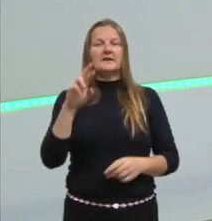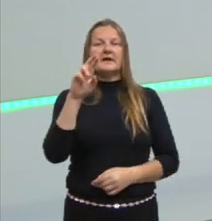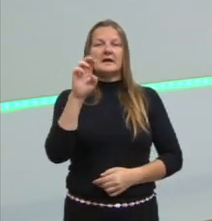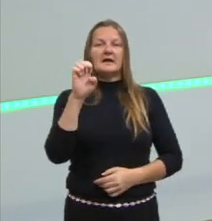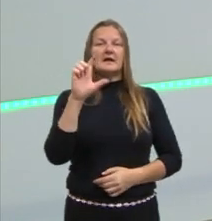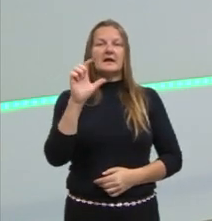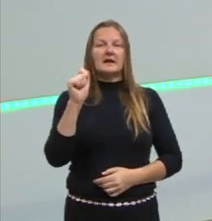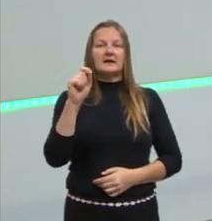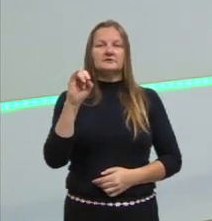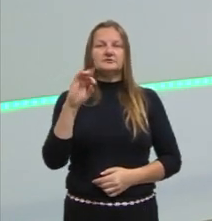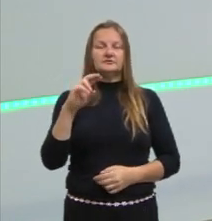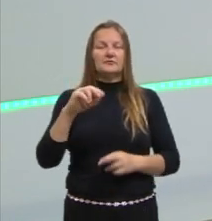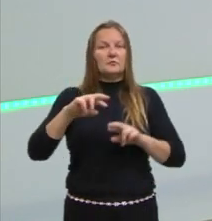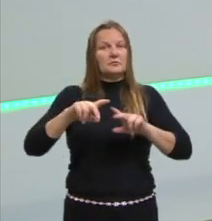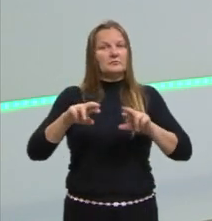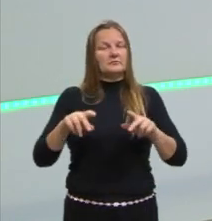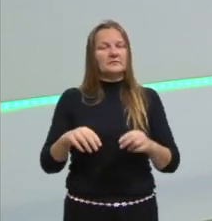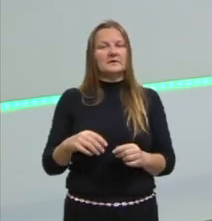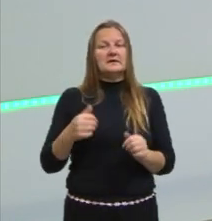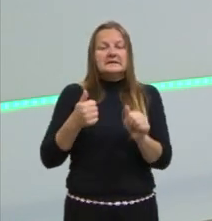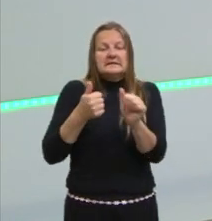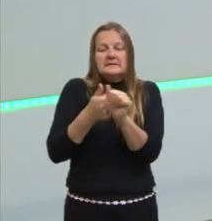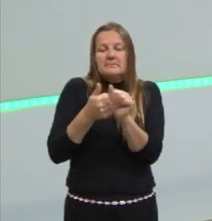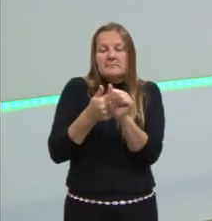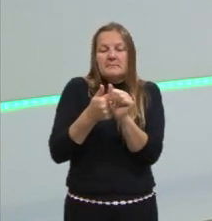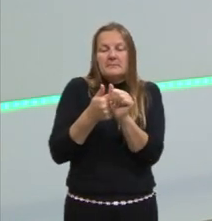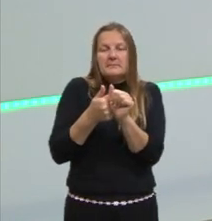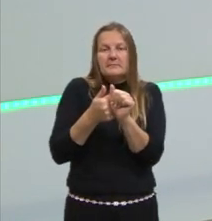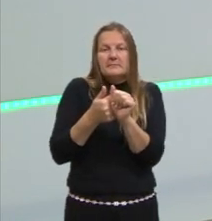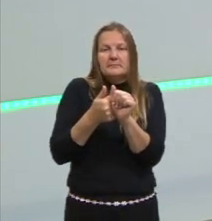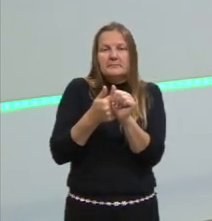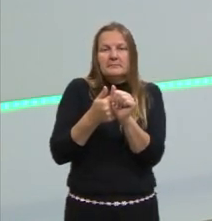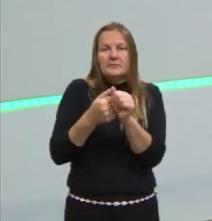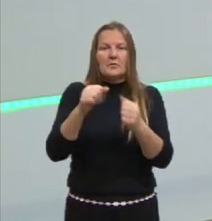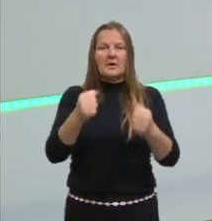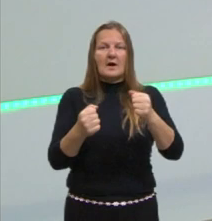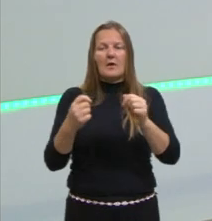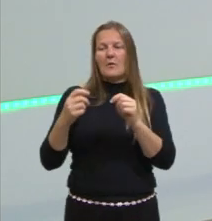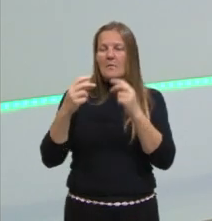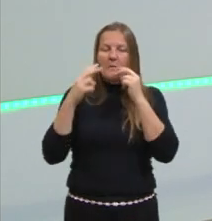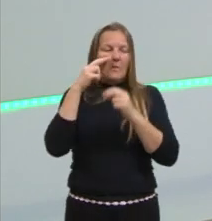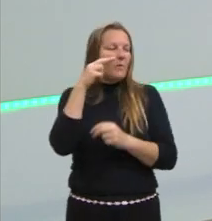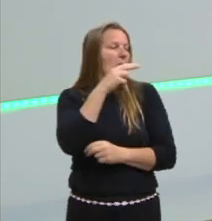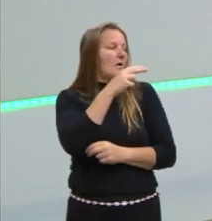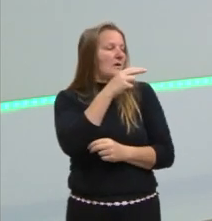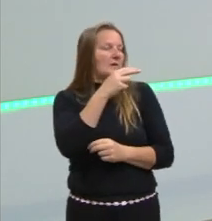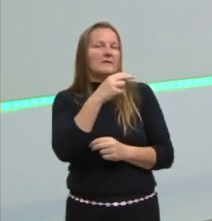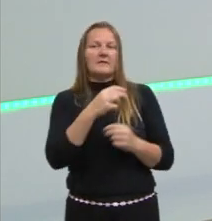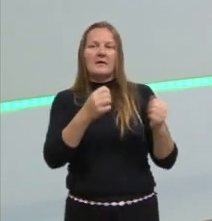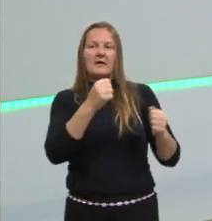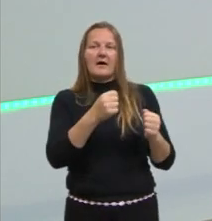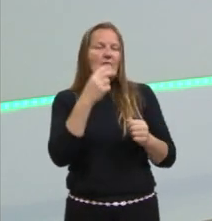também em algum carro que esteja próximo e a gente acaba até conseguindo olhar pela janela e ver quem é a pessoa que tá no carro